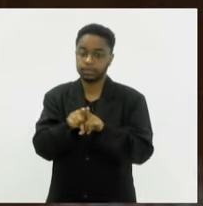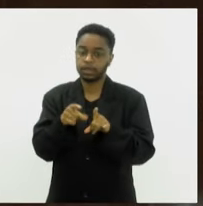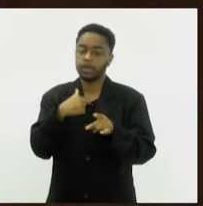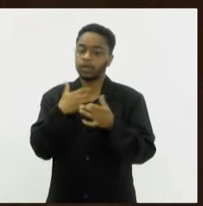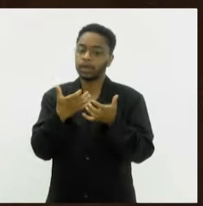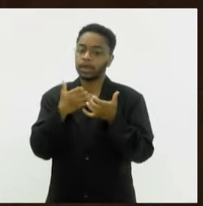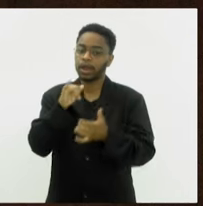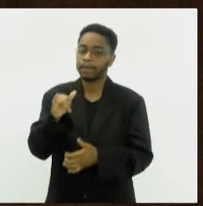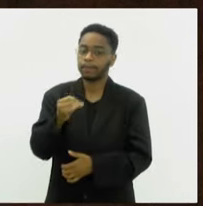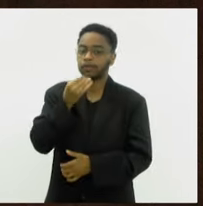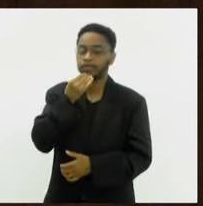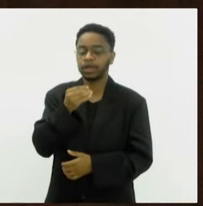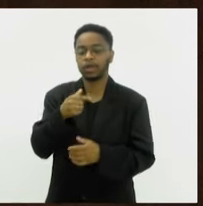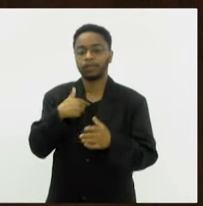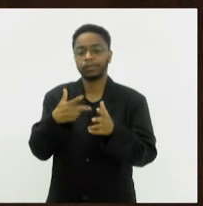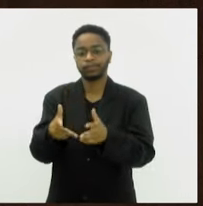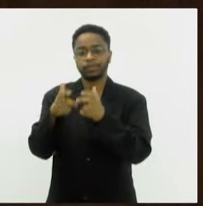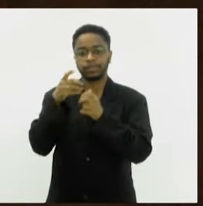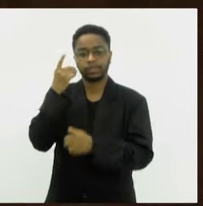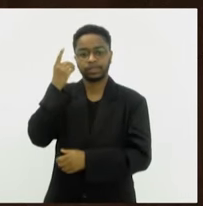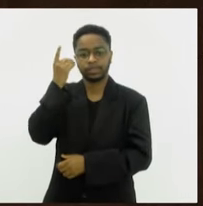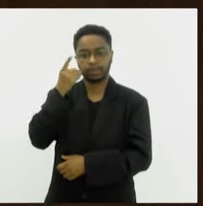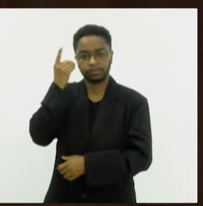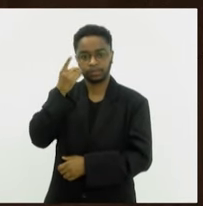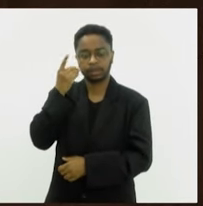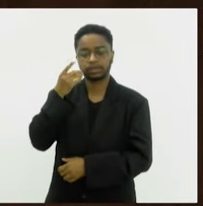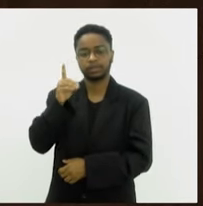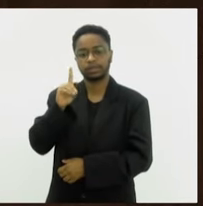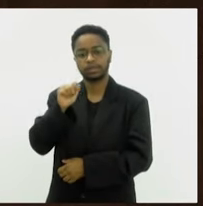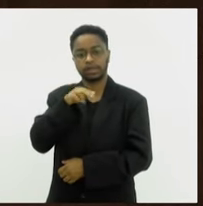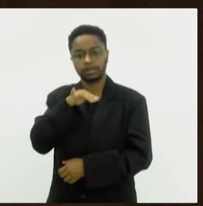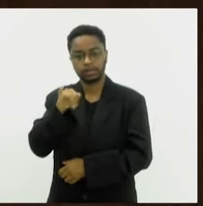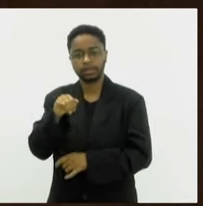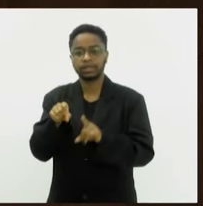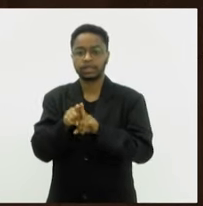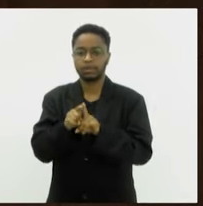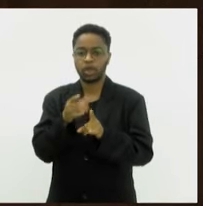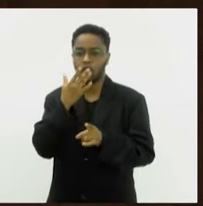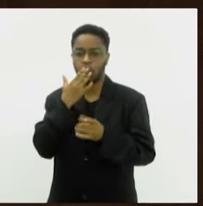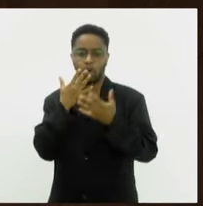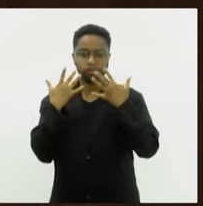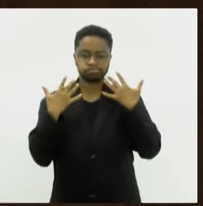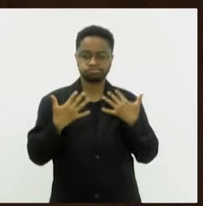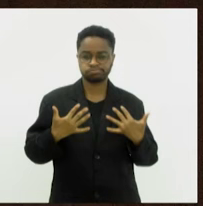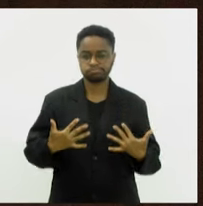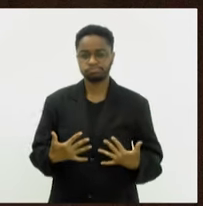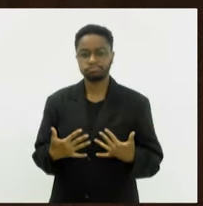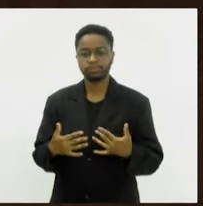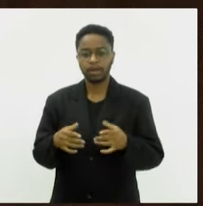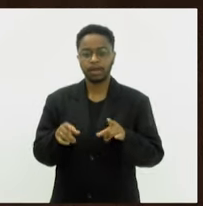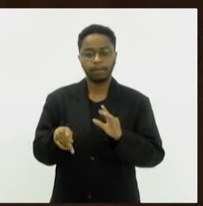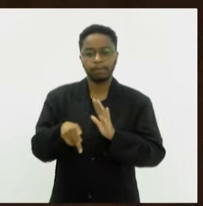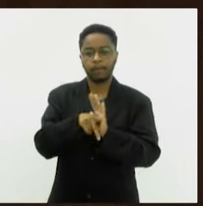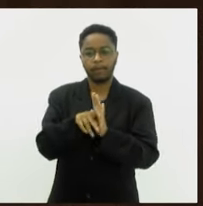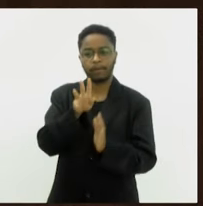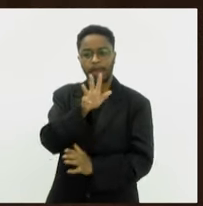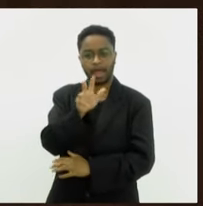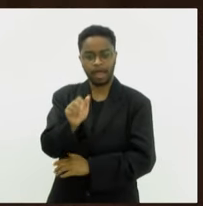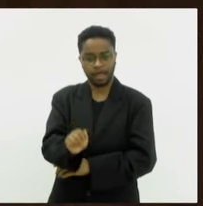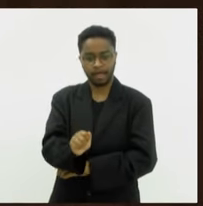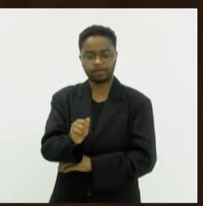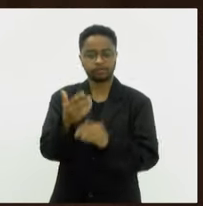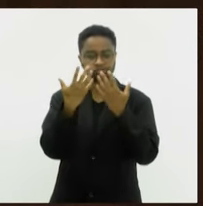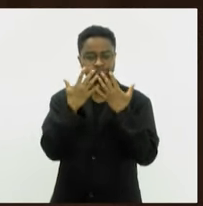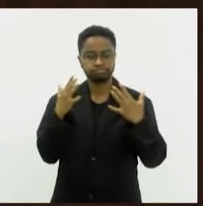a deputada Dani Monteiro também, cheia de cores, cores afro, gritantes,